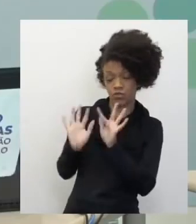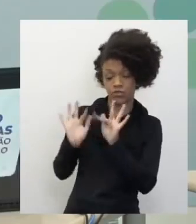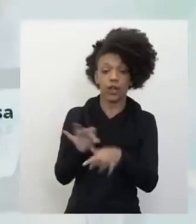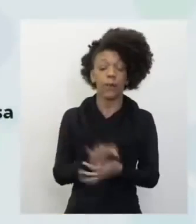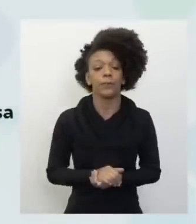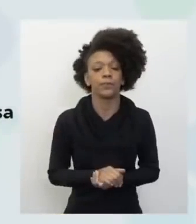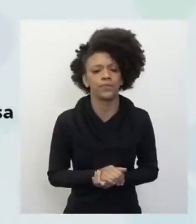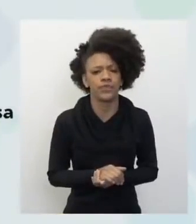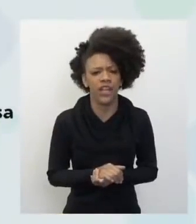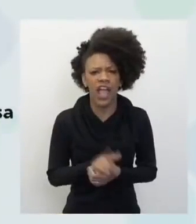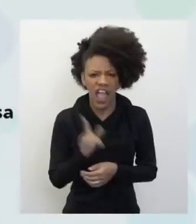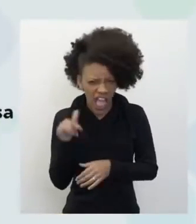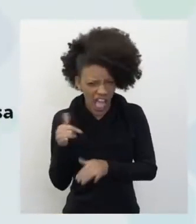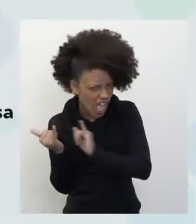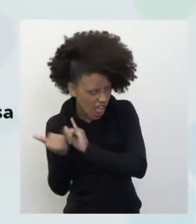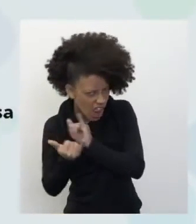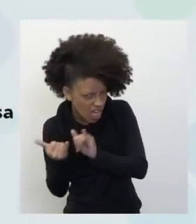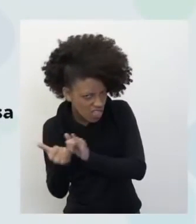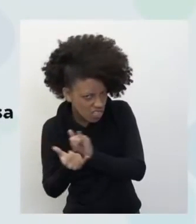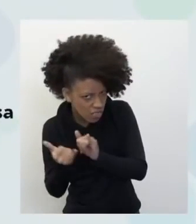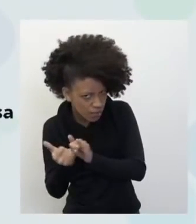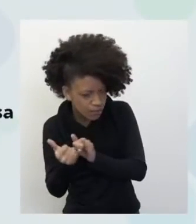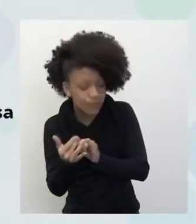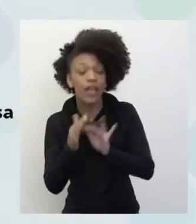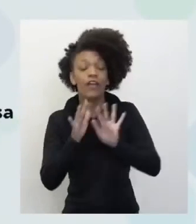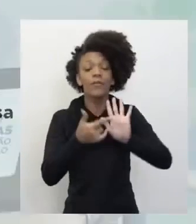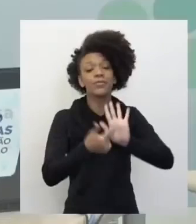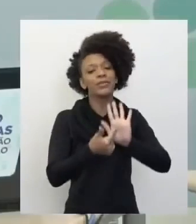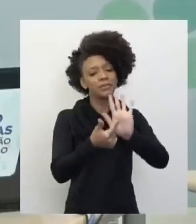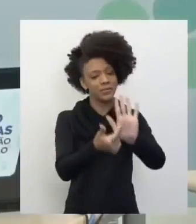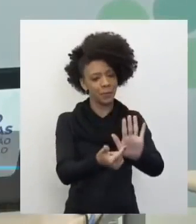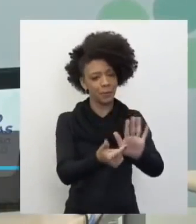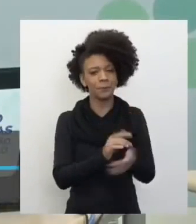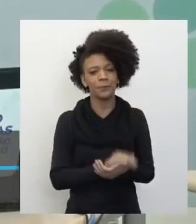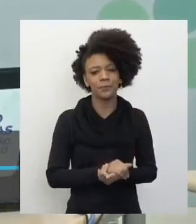gente. É lenda? Vamos à apresentação da aula de hoje?